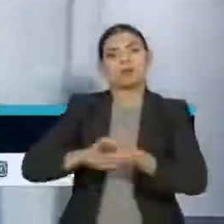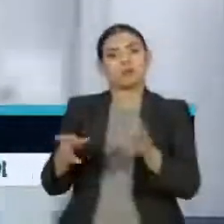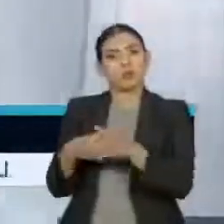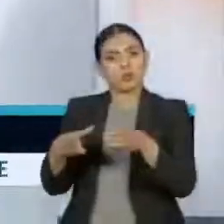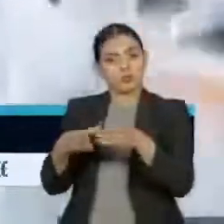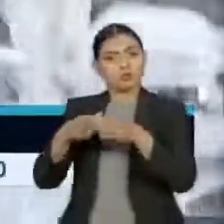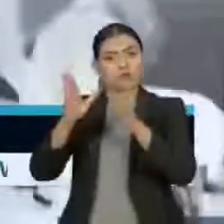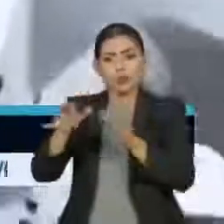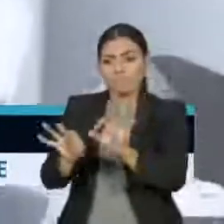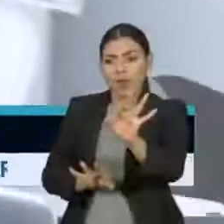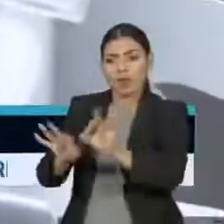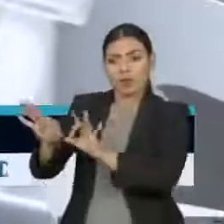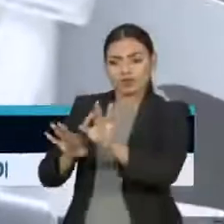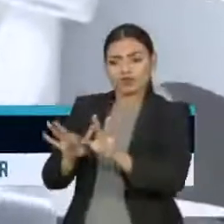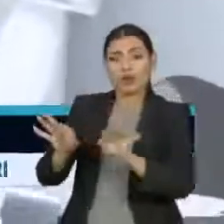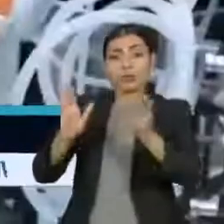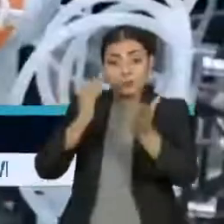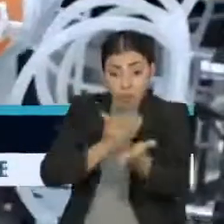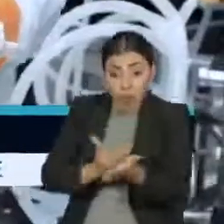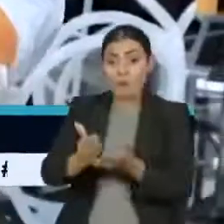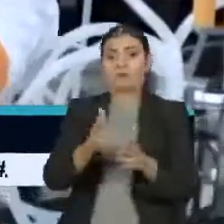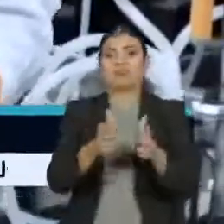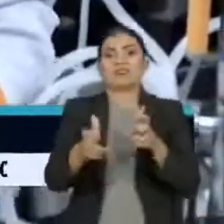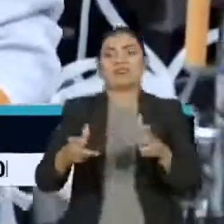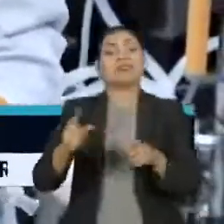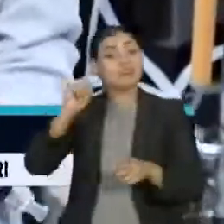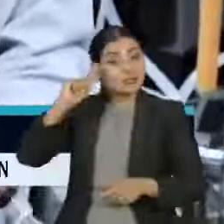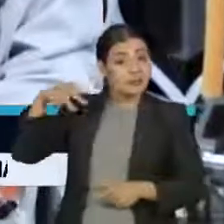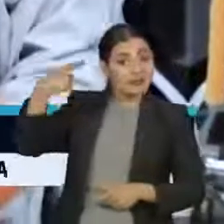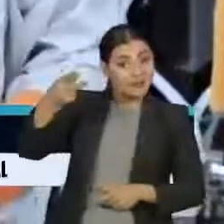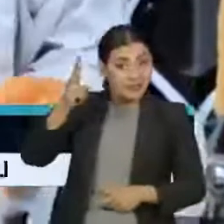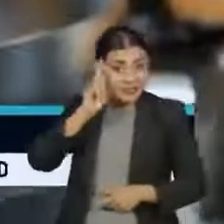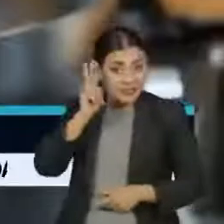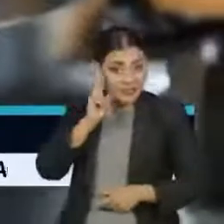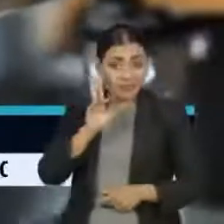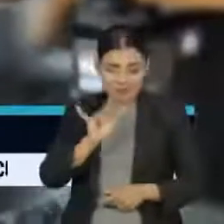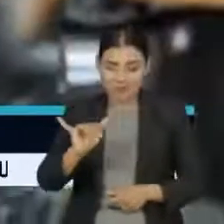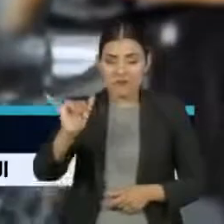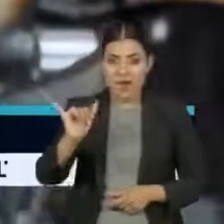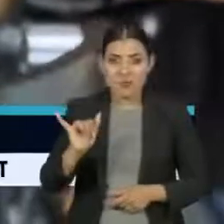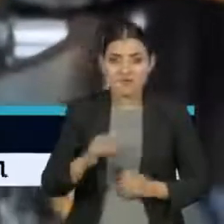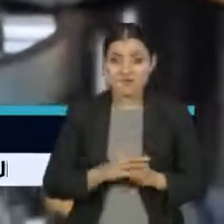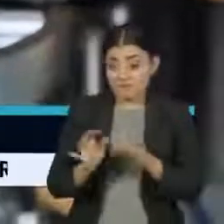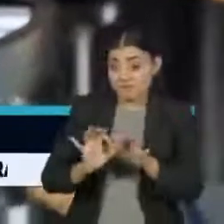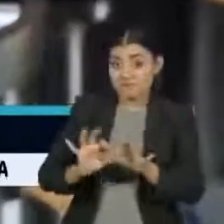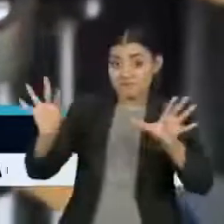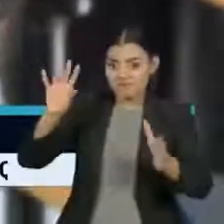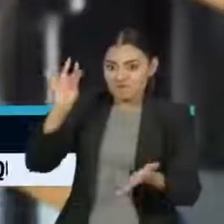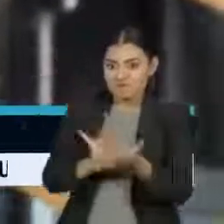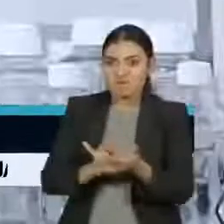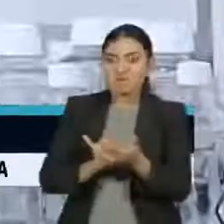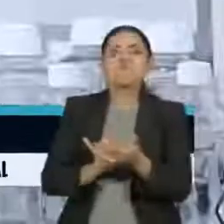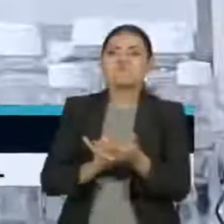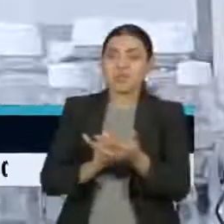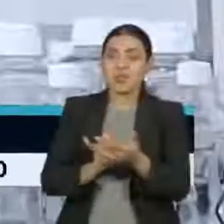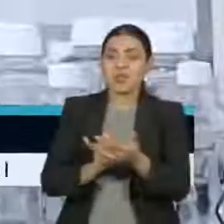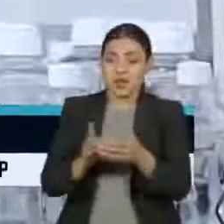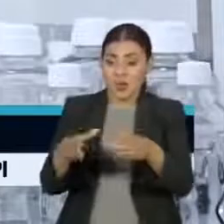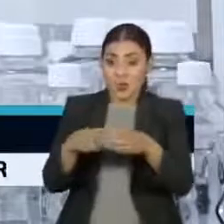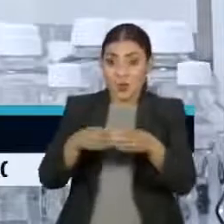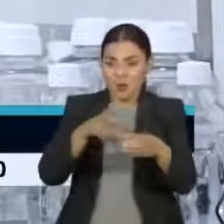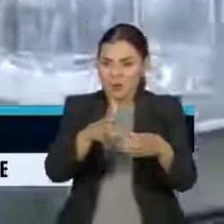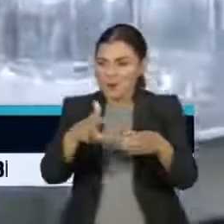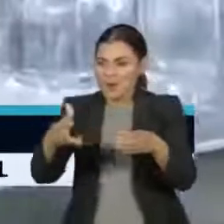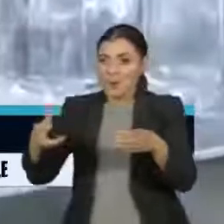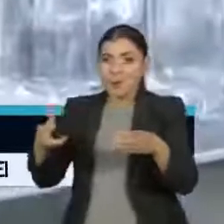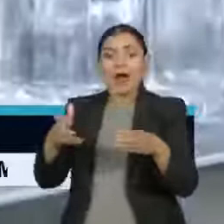Medicamentos planeja dar o sinal verde para a vacina na próxima segunda-feira. A autorização final pela liderança do bloco